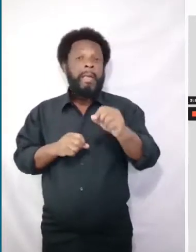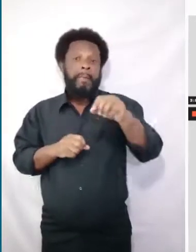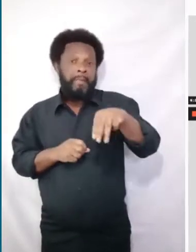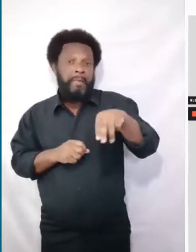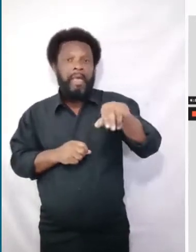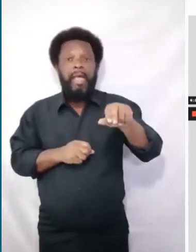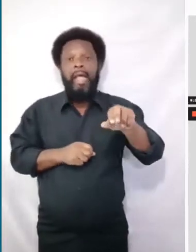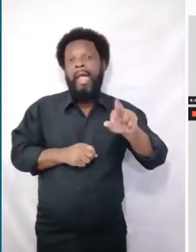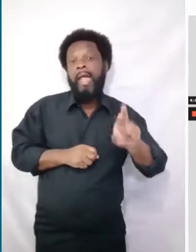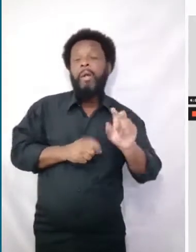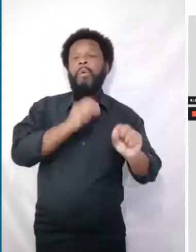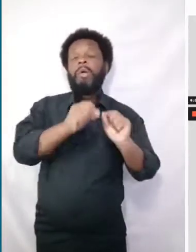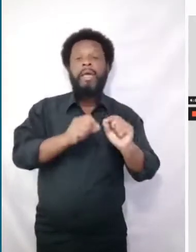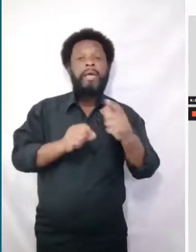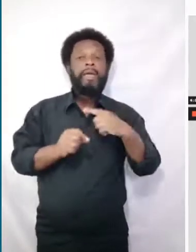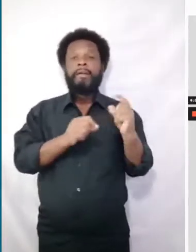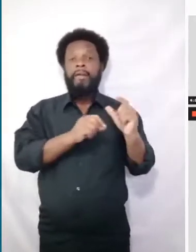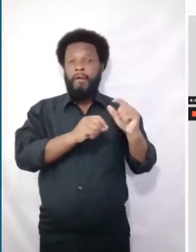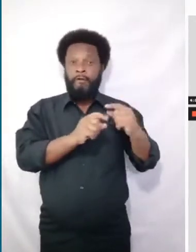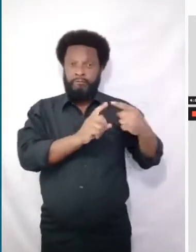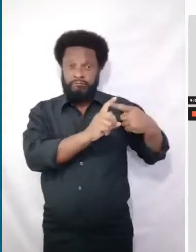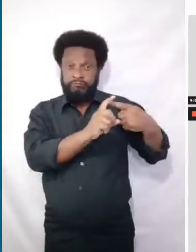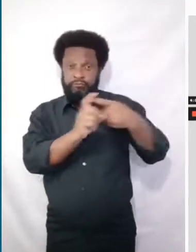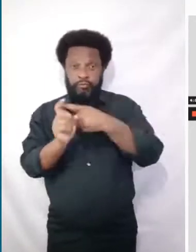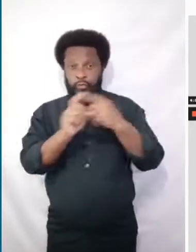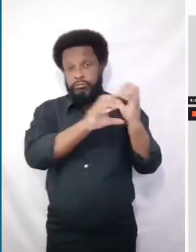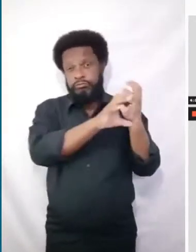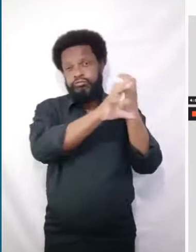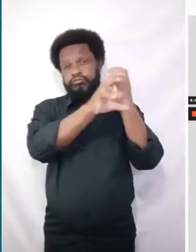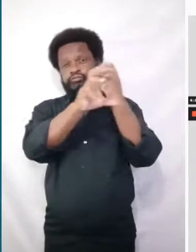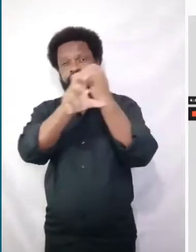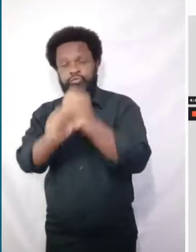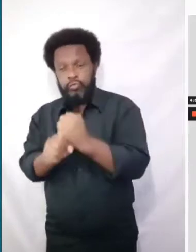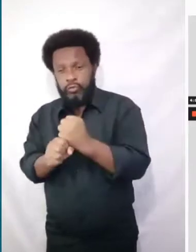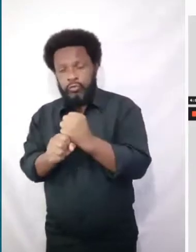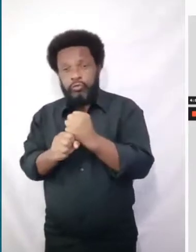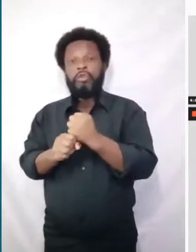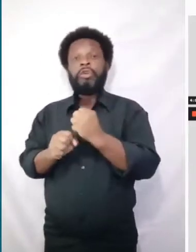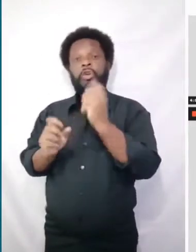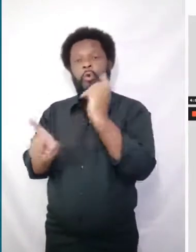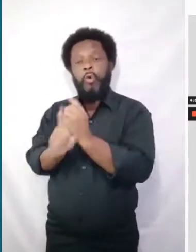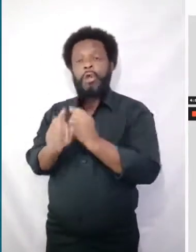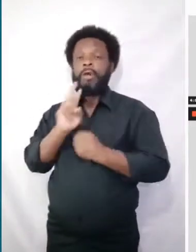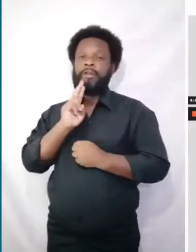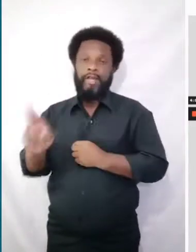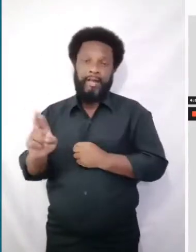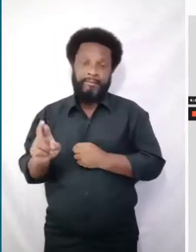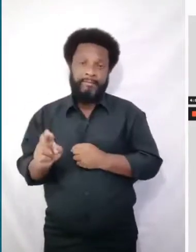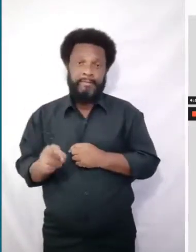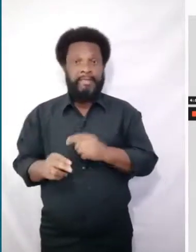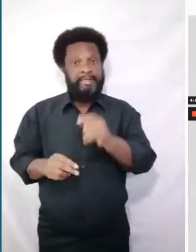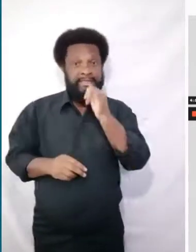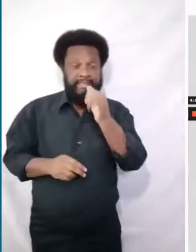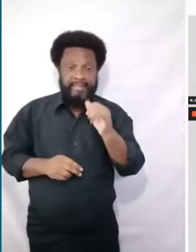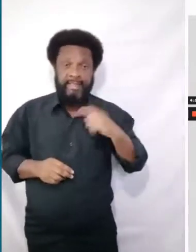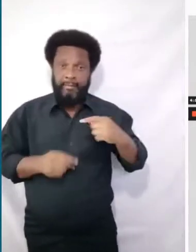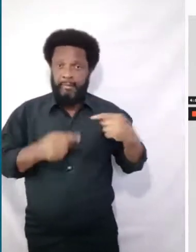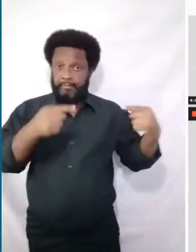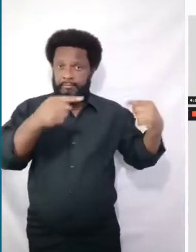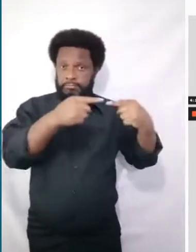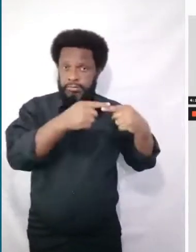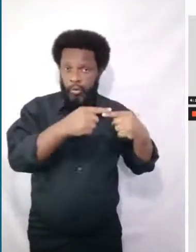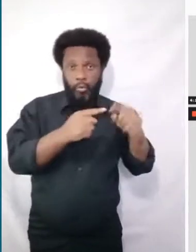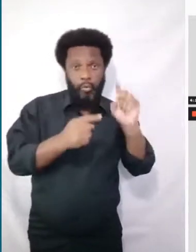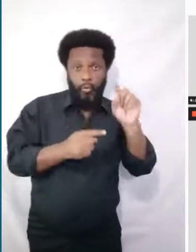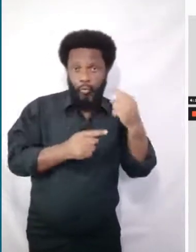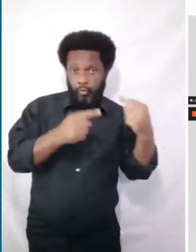dipolo resultante, que é o MR. O MR nada mais é do que a soma de todos os vetores momento dipolo da molécula. Porque, enfim,